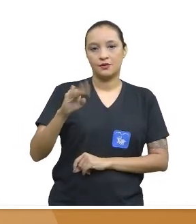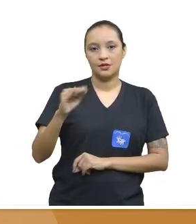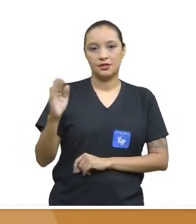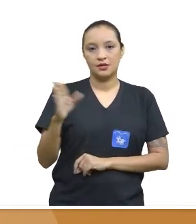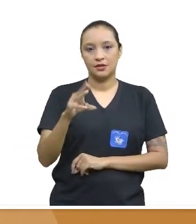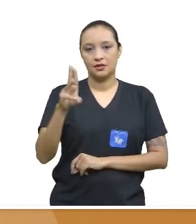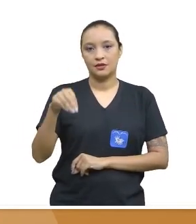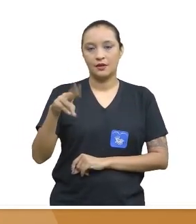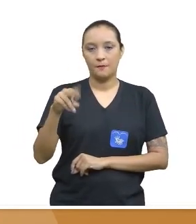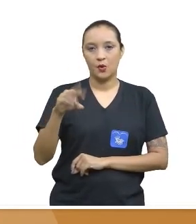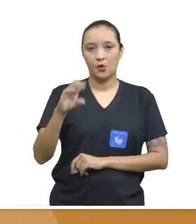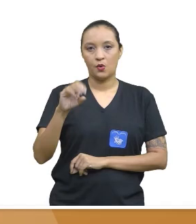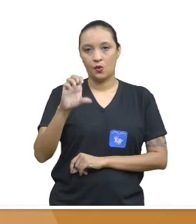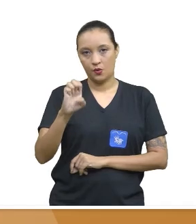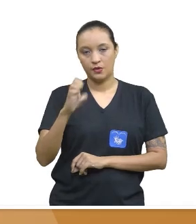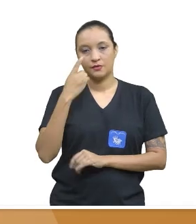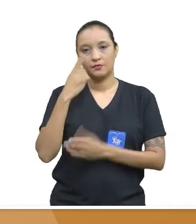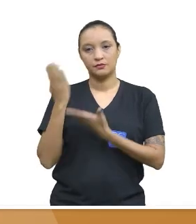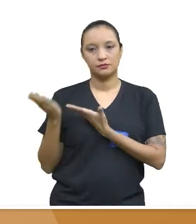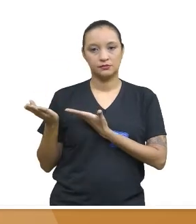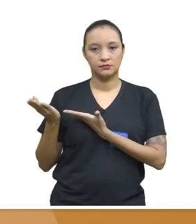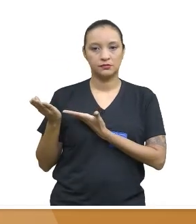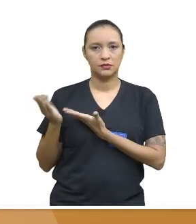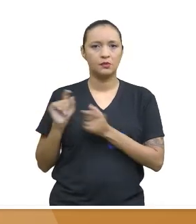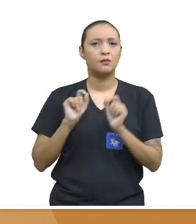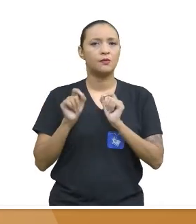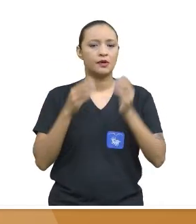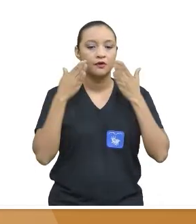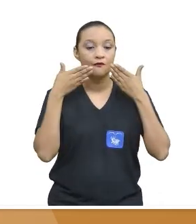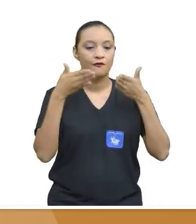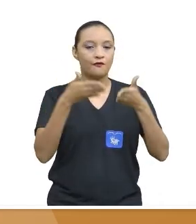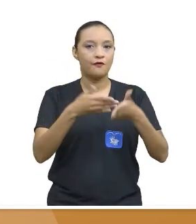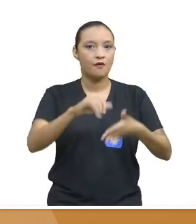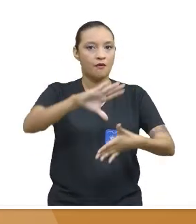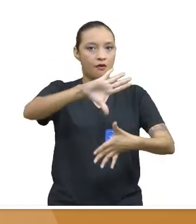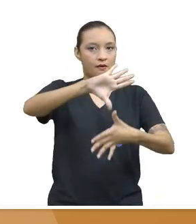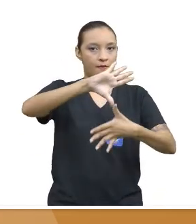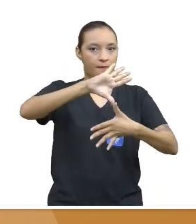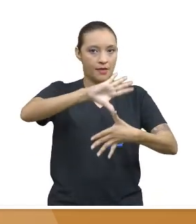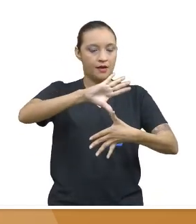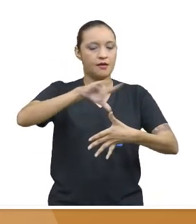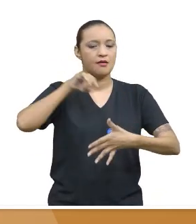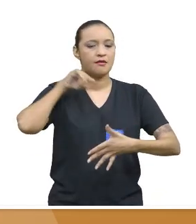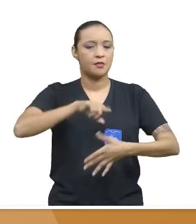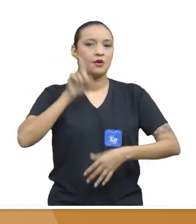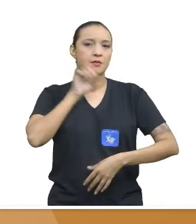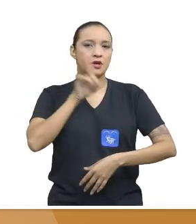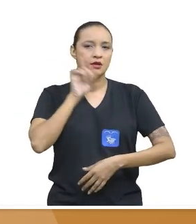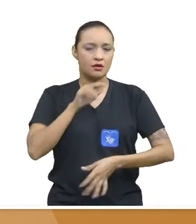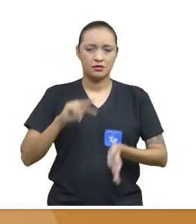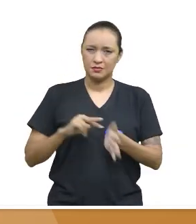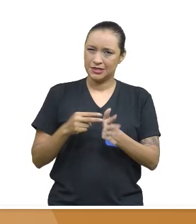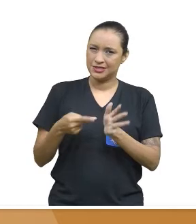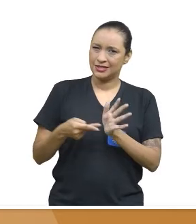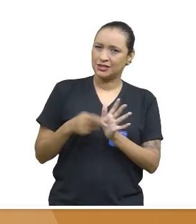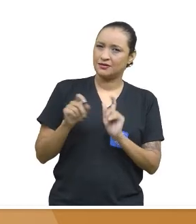os americanos. Mas, senhores, América para os americanos não quer dizer aquilo que